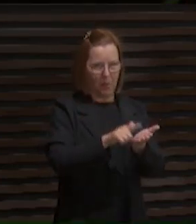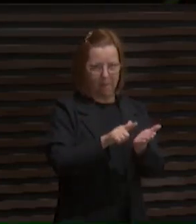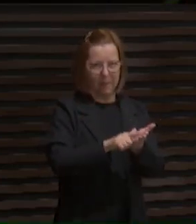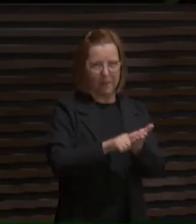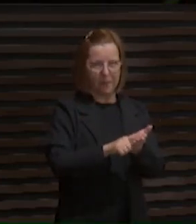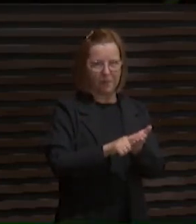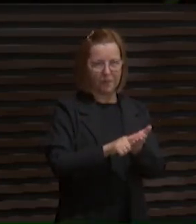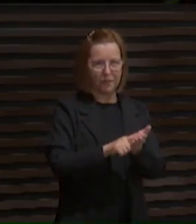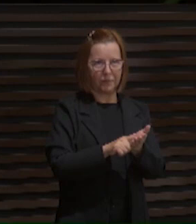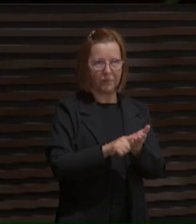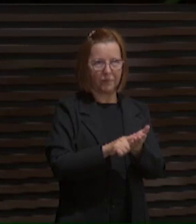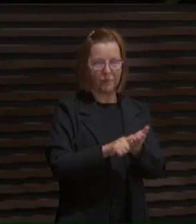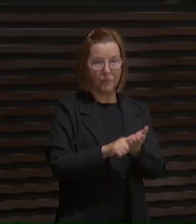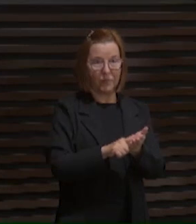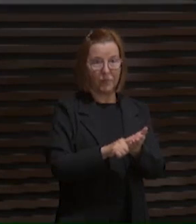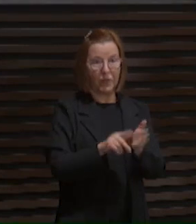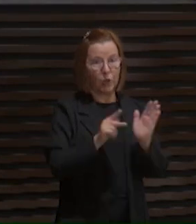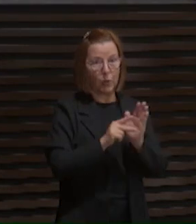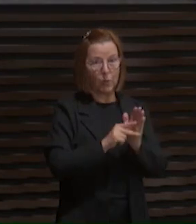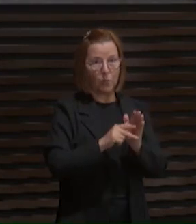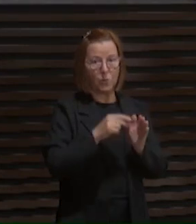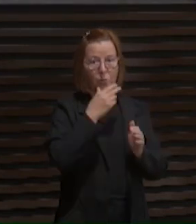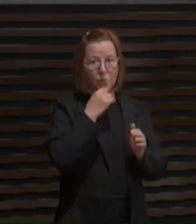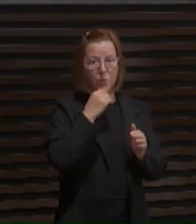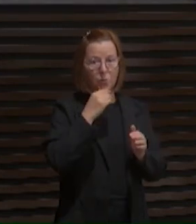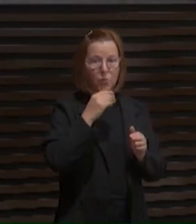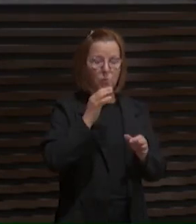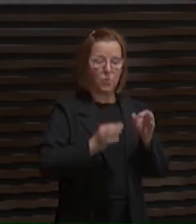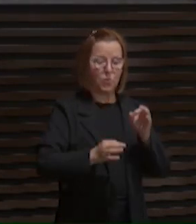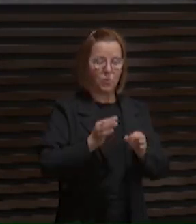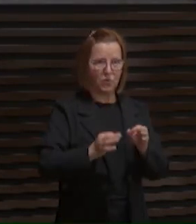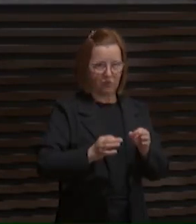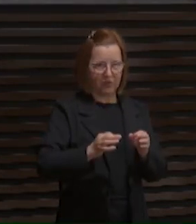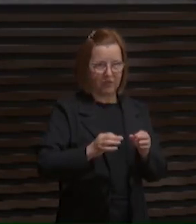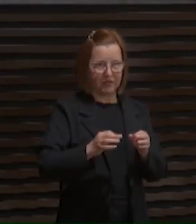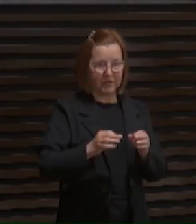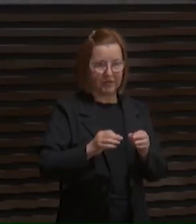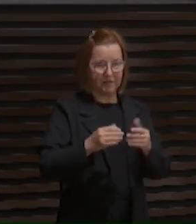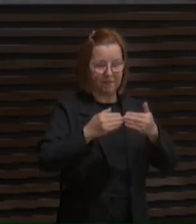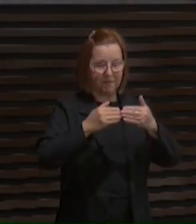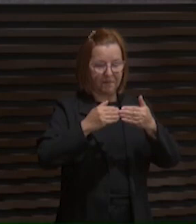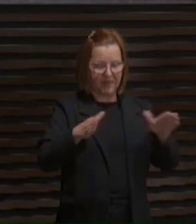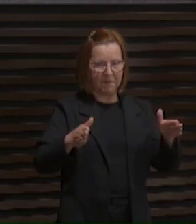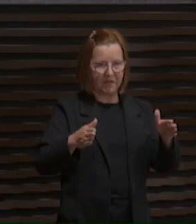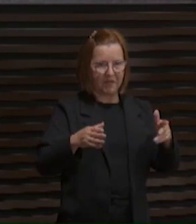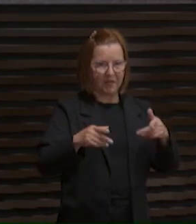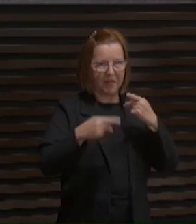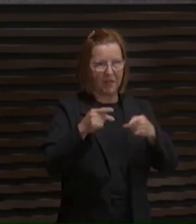juiz abre a cela e fala: Bruno, você está livre, pode